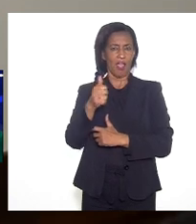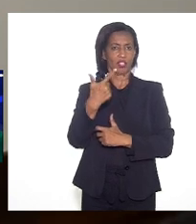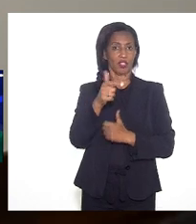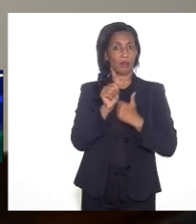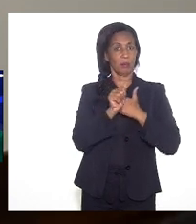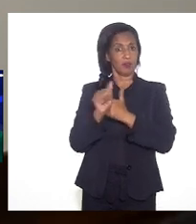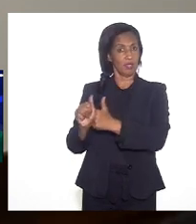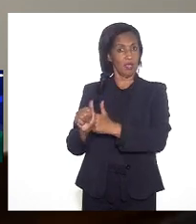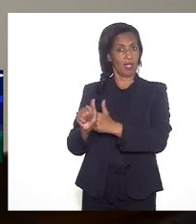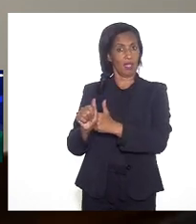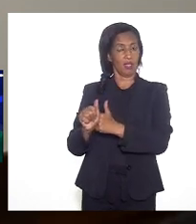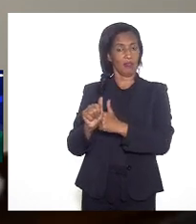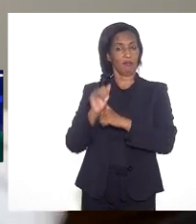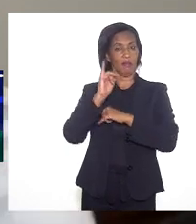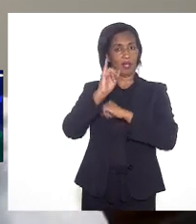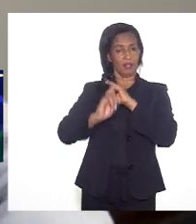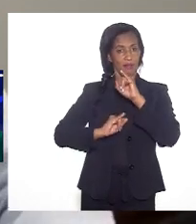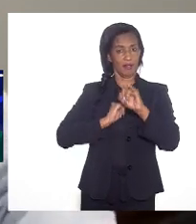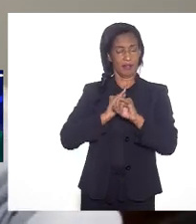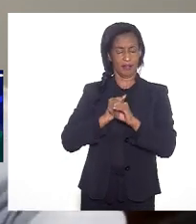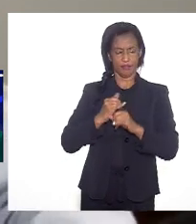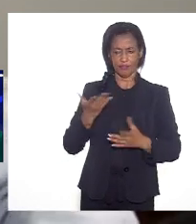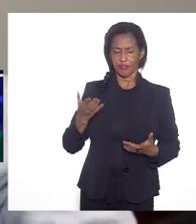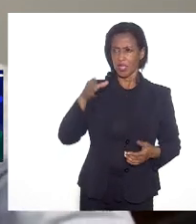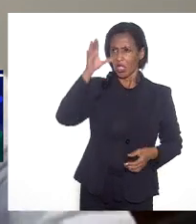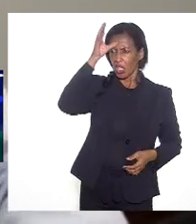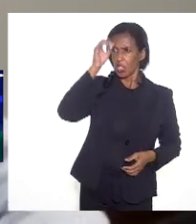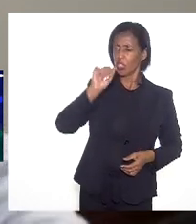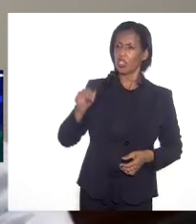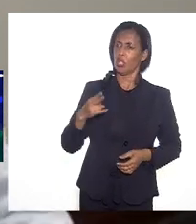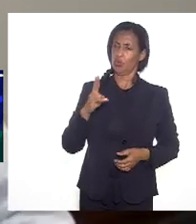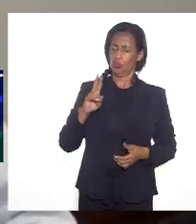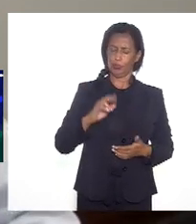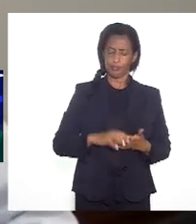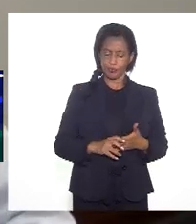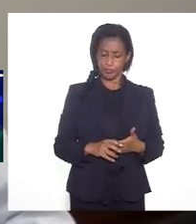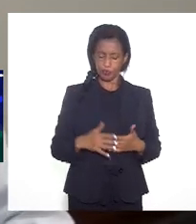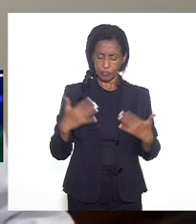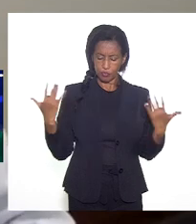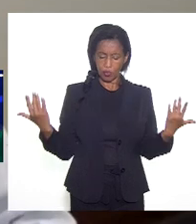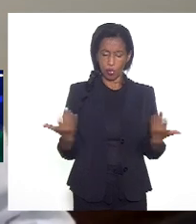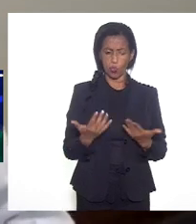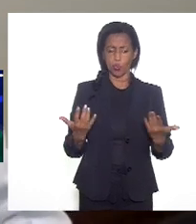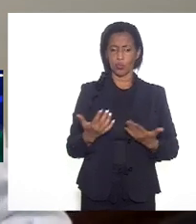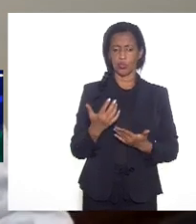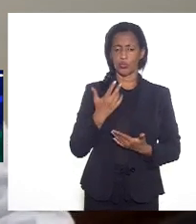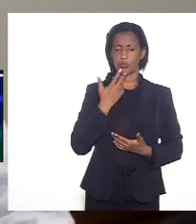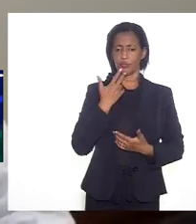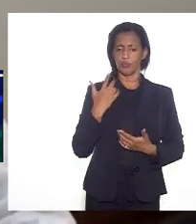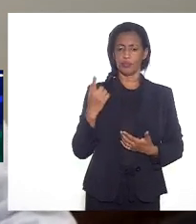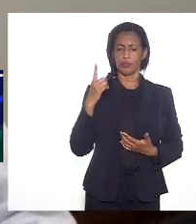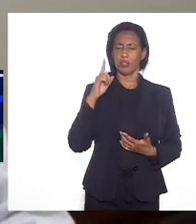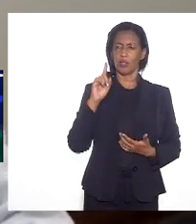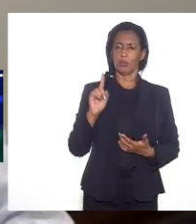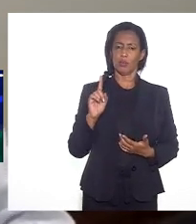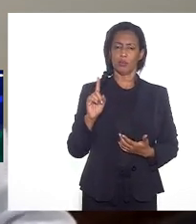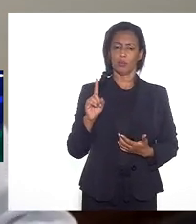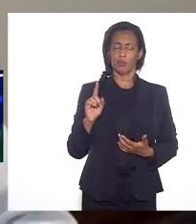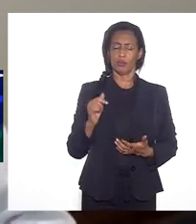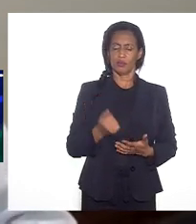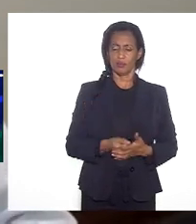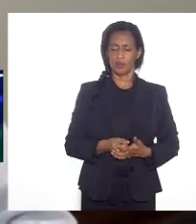sociais. Deputada Tiaju, eu hoje gostaria de abordar uma questão que me